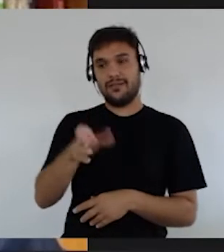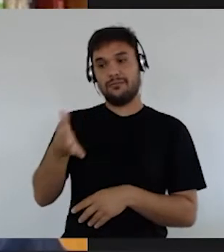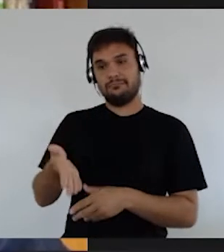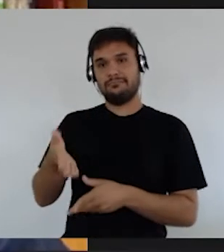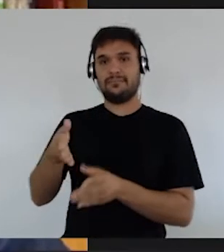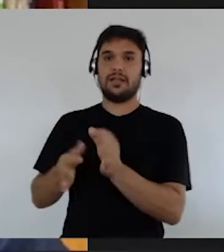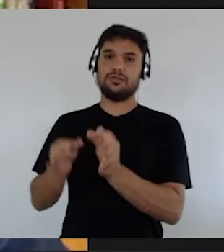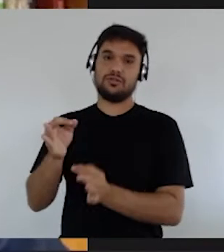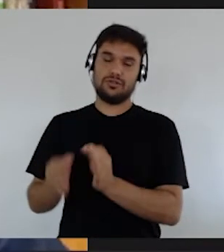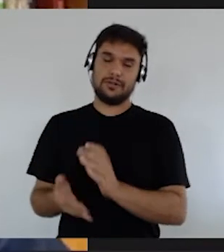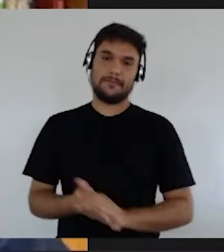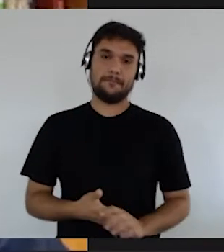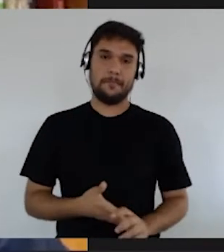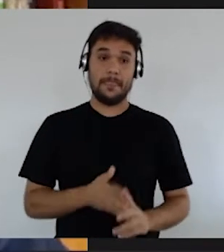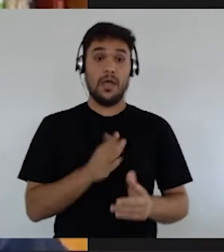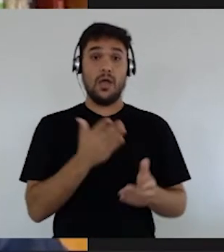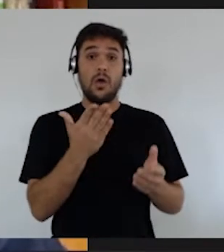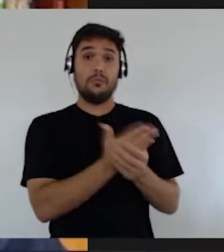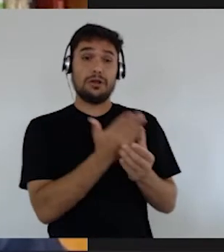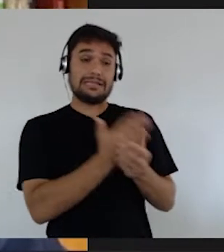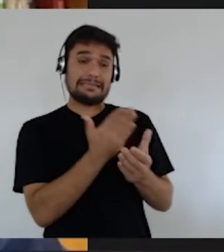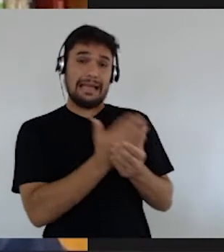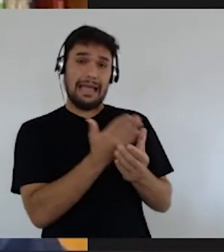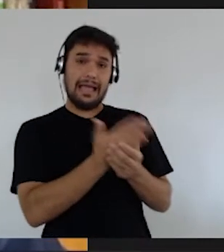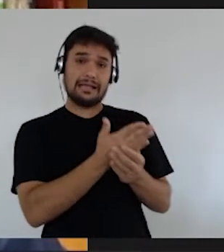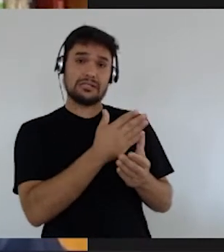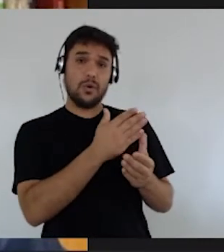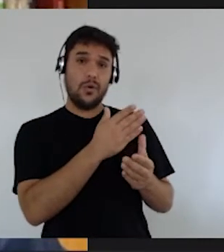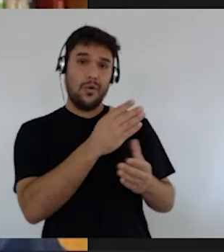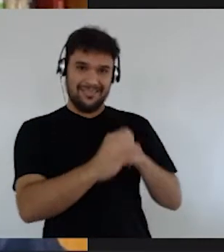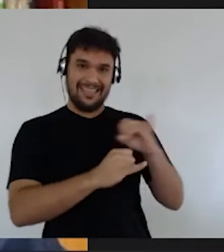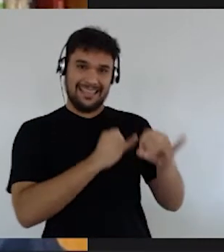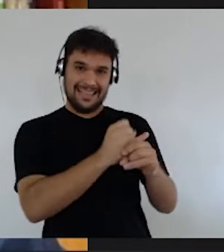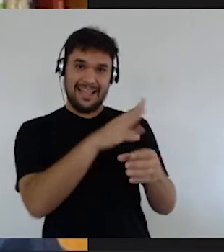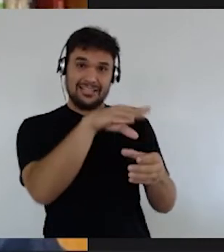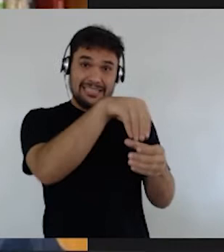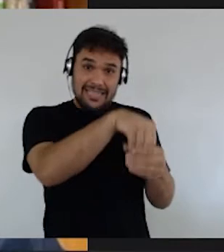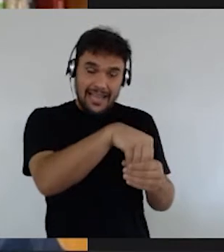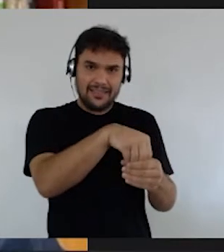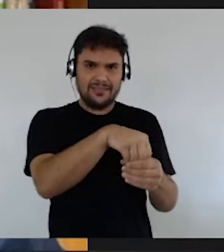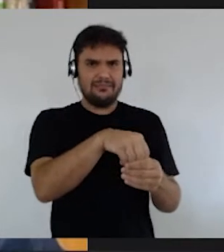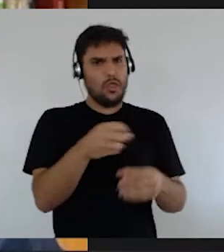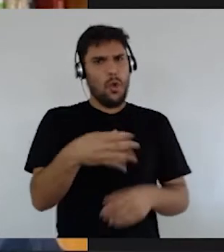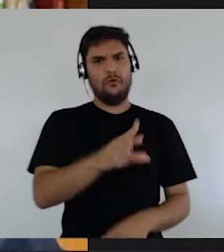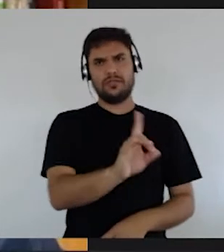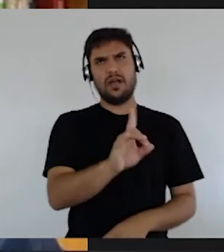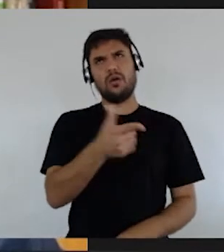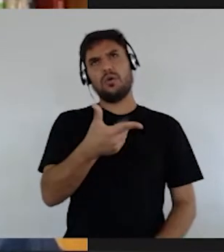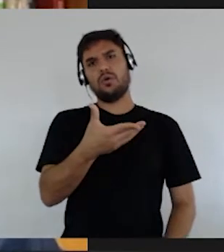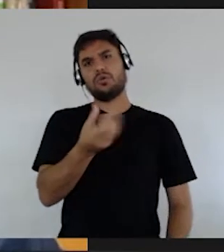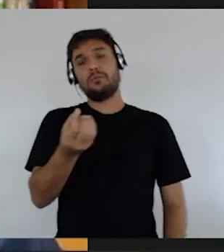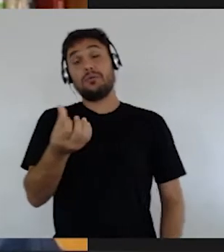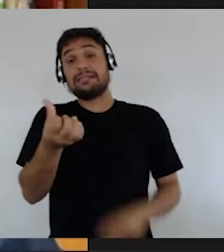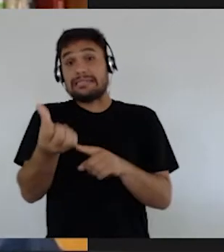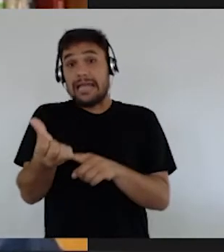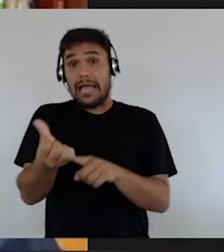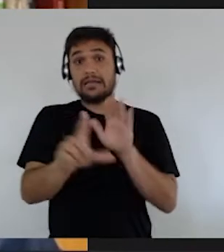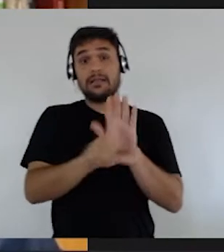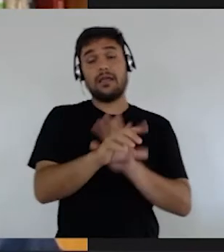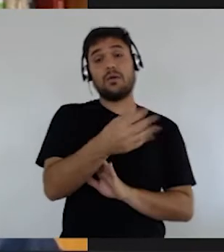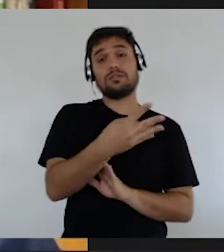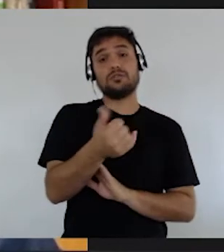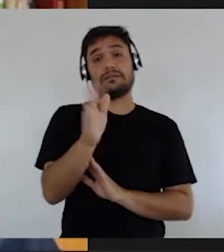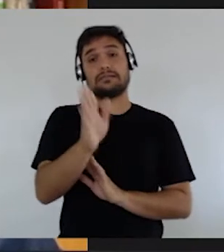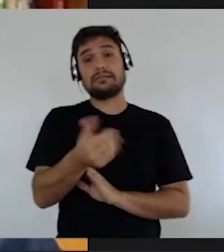justiça. O processo eletrônico não é uma novidade, né? Então, desde 2006, da Lei 11.419